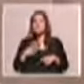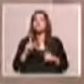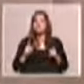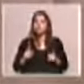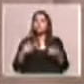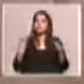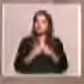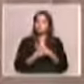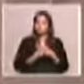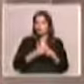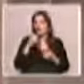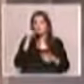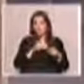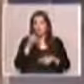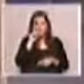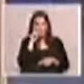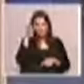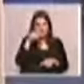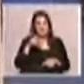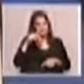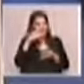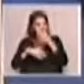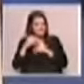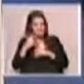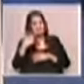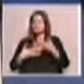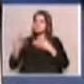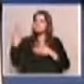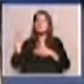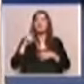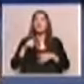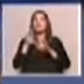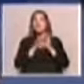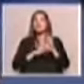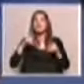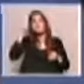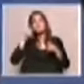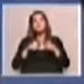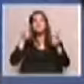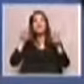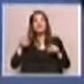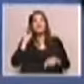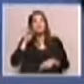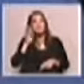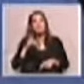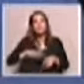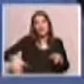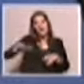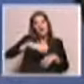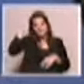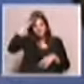Portanto, há também aqui uma perspectiva e nós na passada semana fizemos dois programas dedicados à valorização do que se passa no chamado mundo